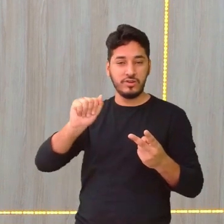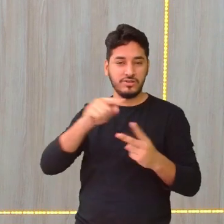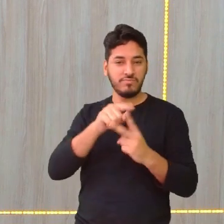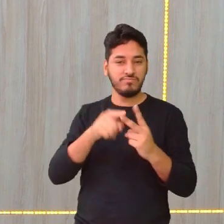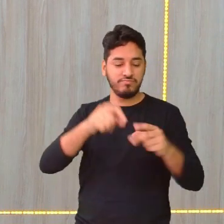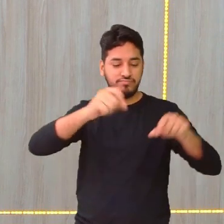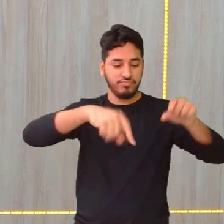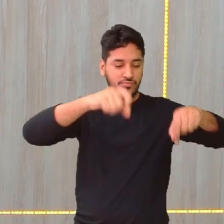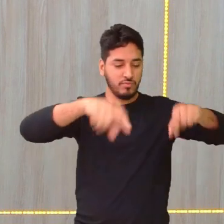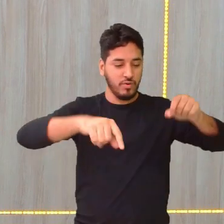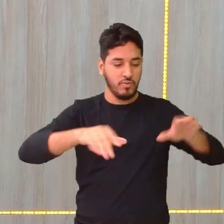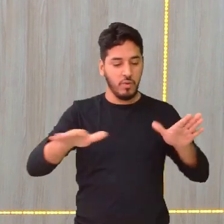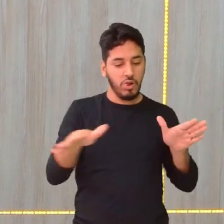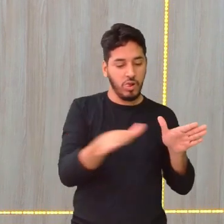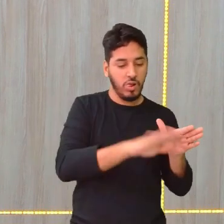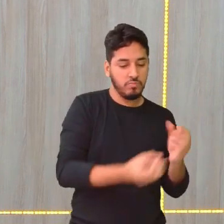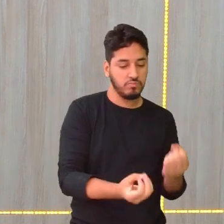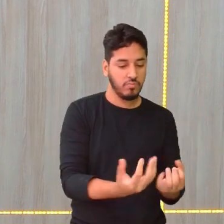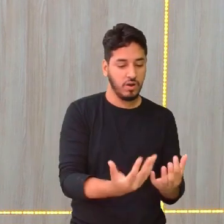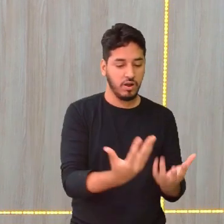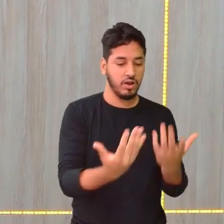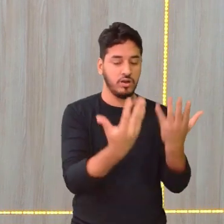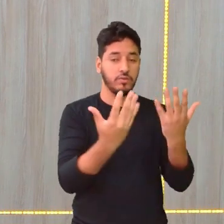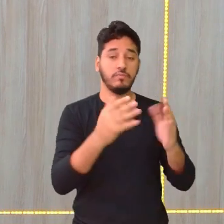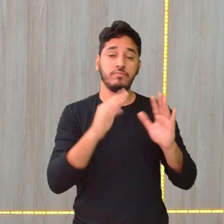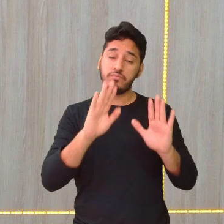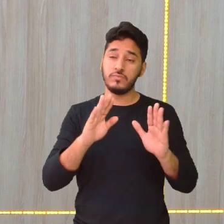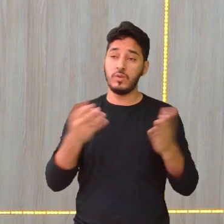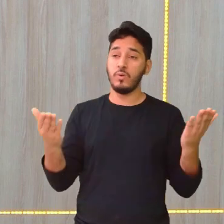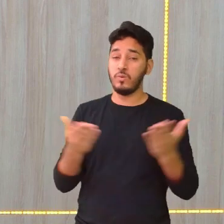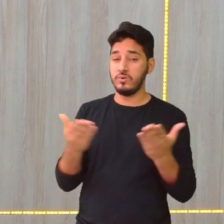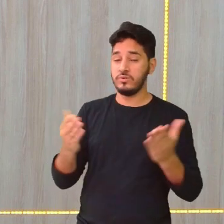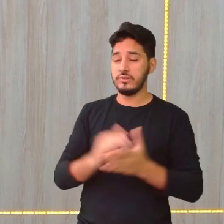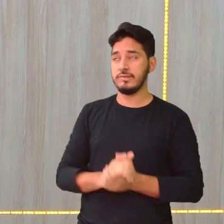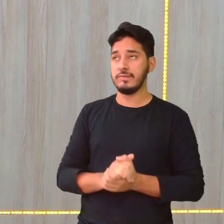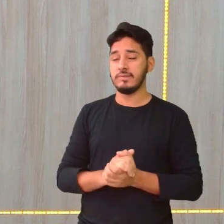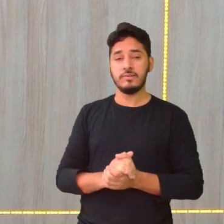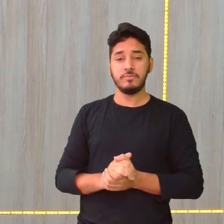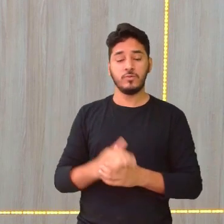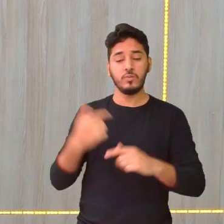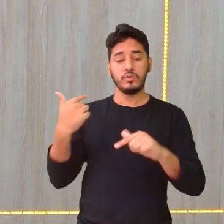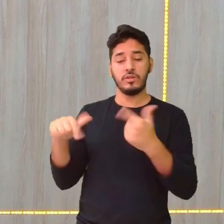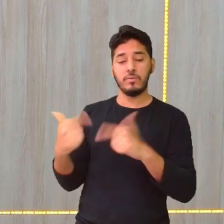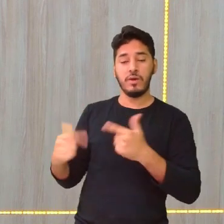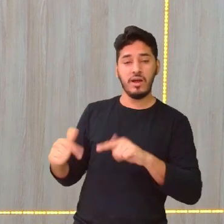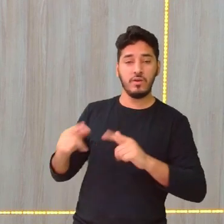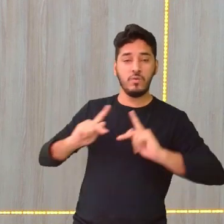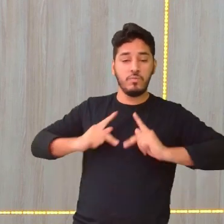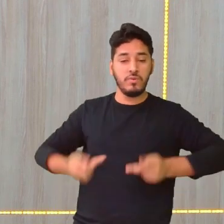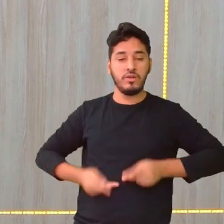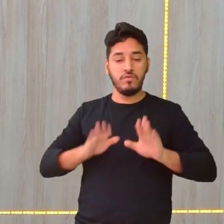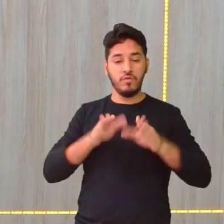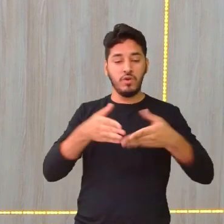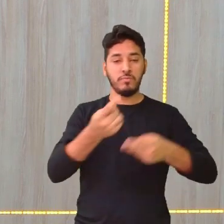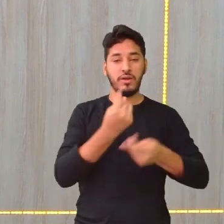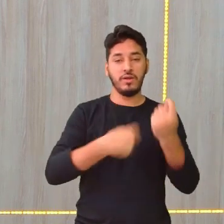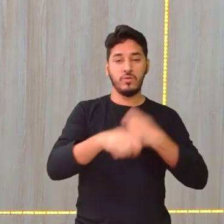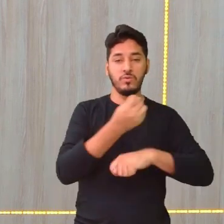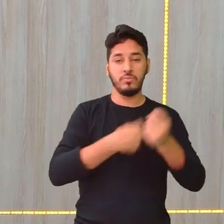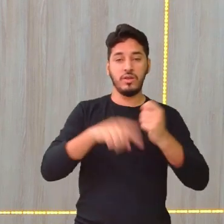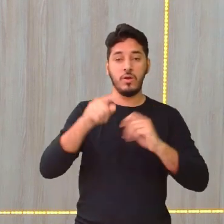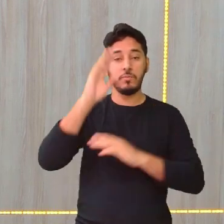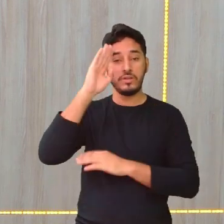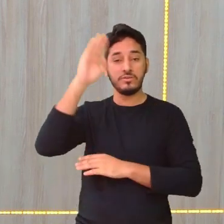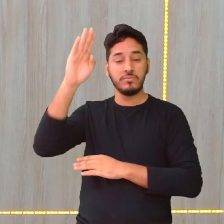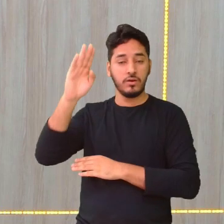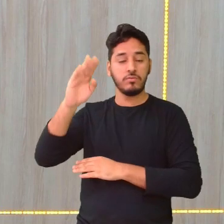nossa aula de hoje? A gente percebe que a atividade humana, né, principalmente voltada para a economia, vai ser o principal